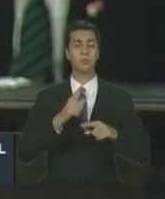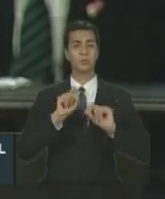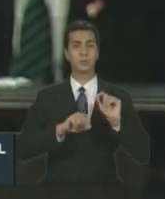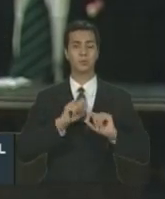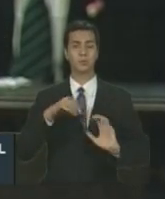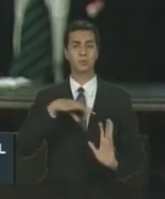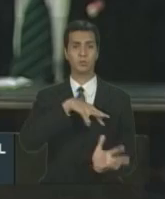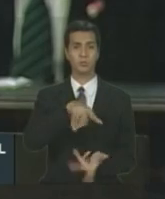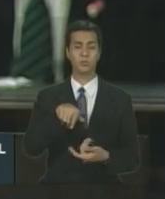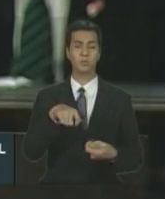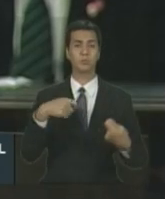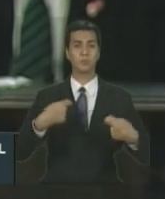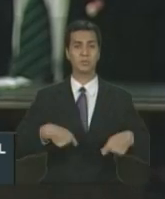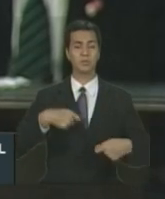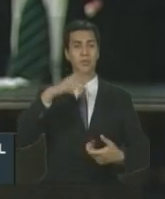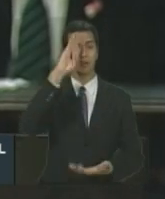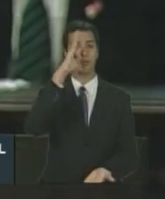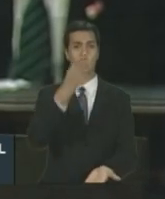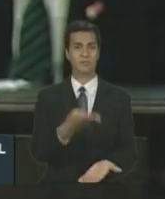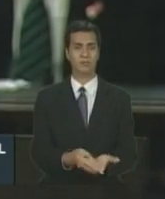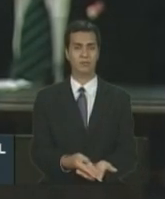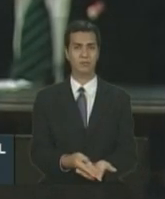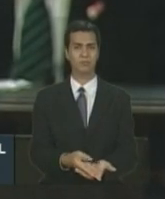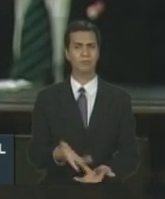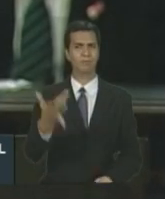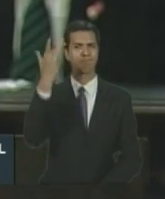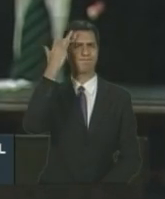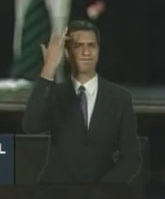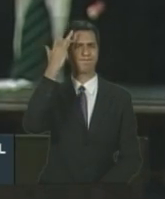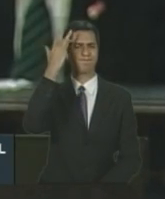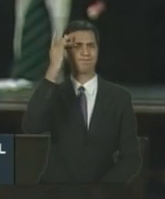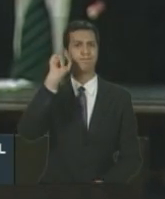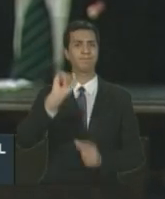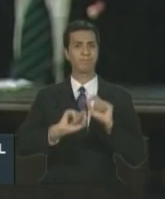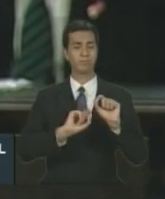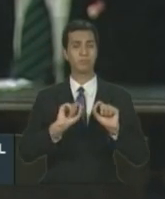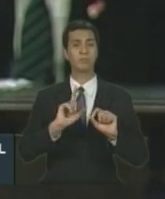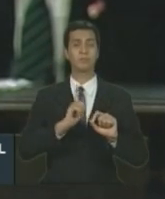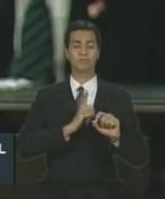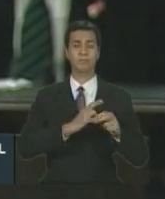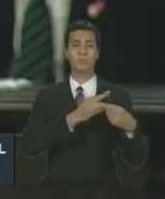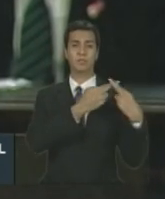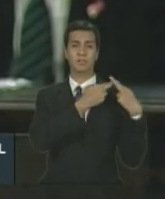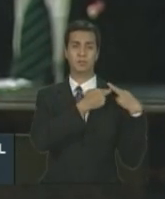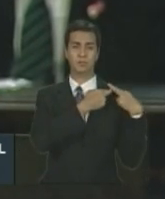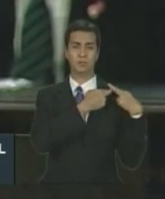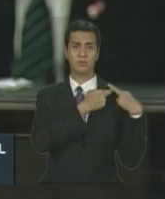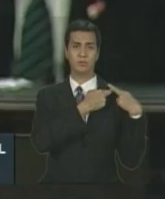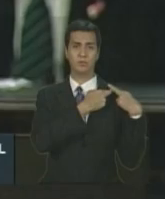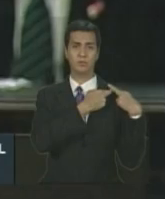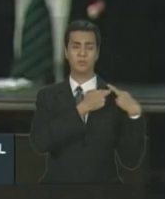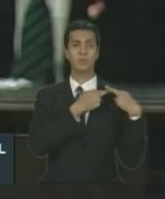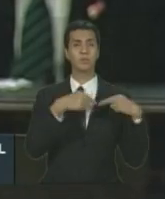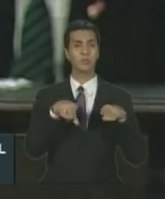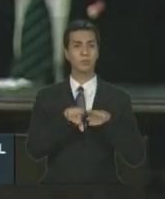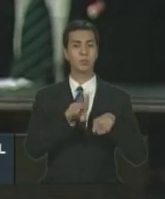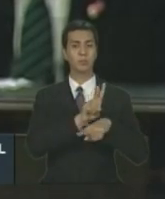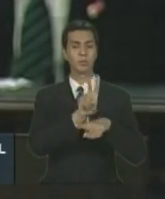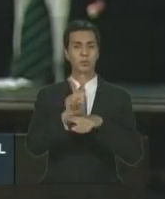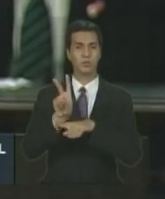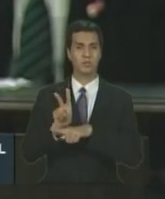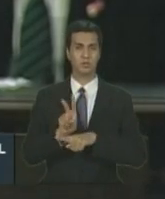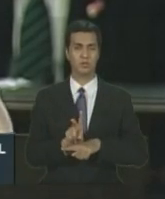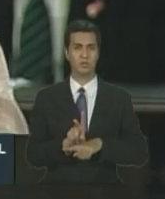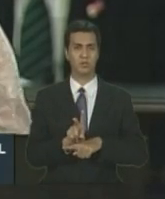se conscientizar que há também responsabilidade no proteger.